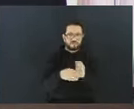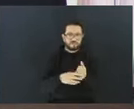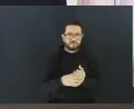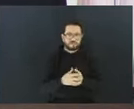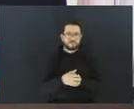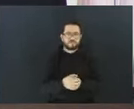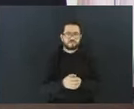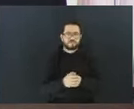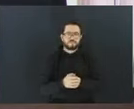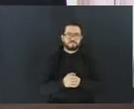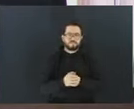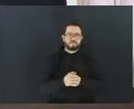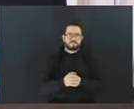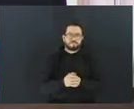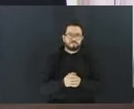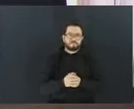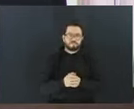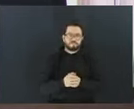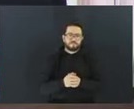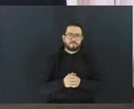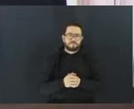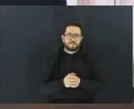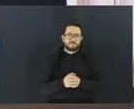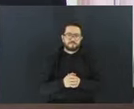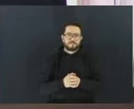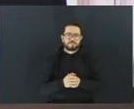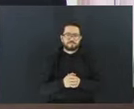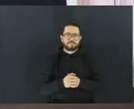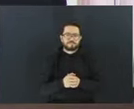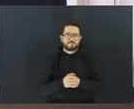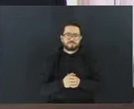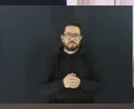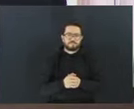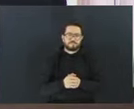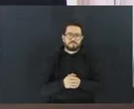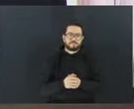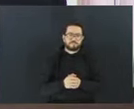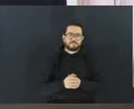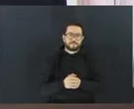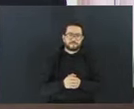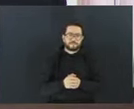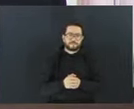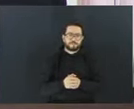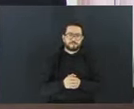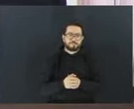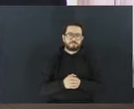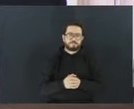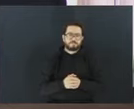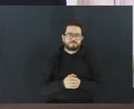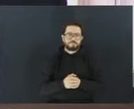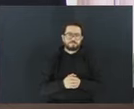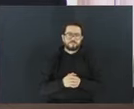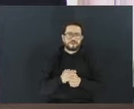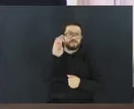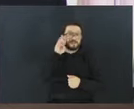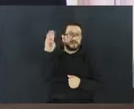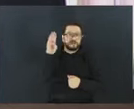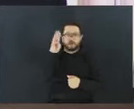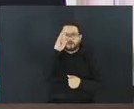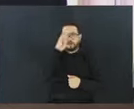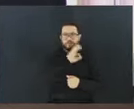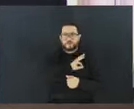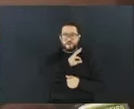de Segurança da Polícia Militar e também das outras companhias, principalmente do Corpo de Bombeiros. Ok, entendido.